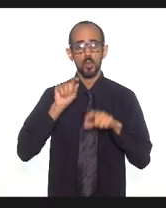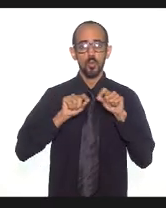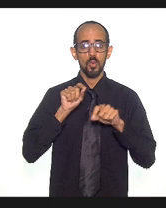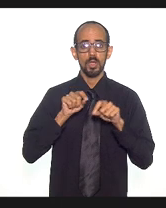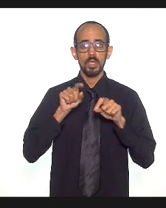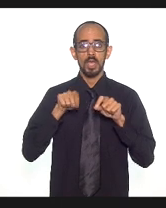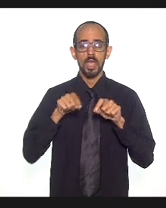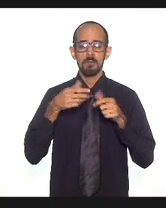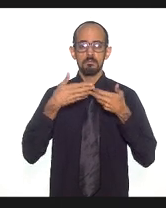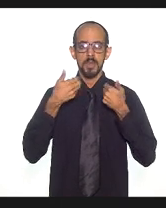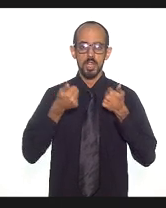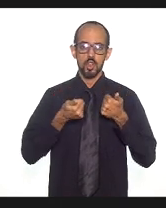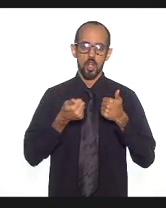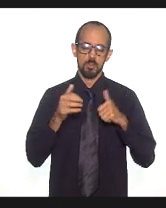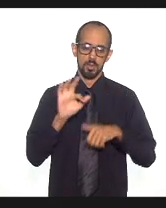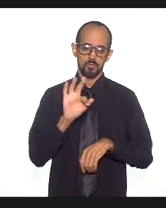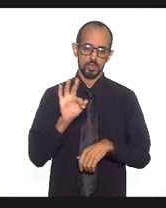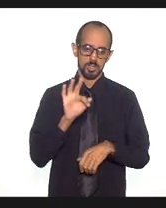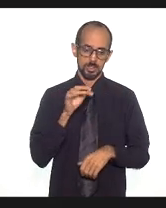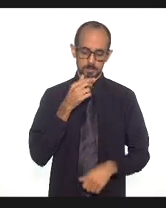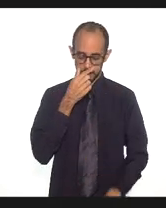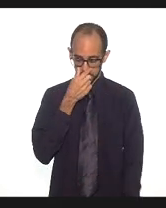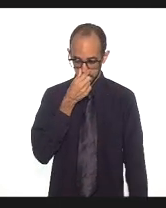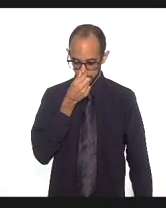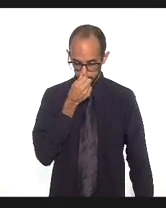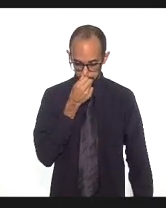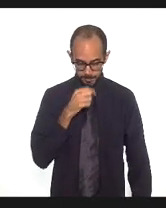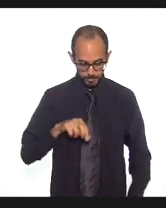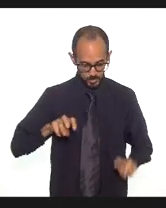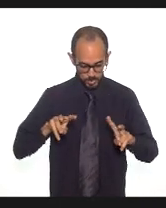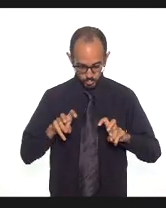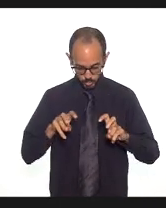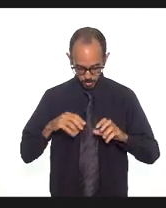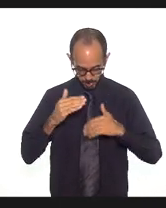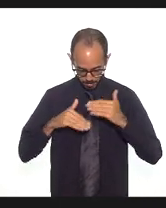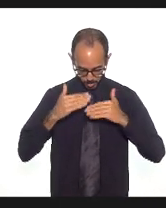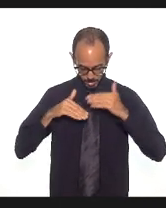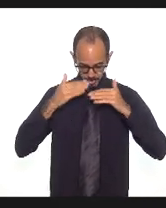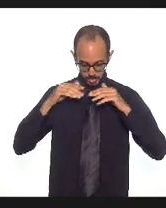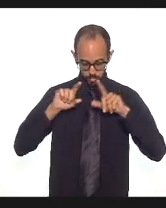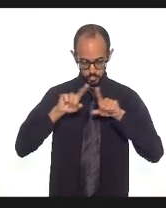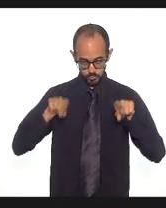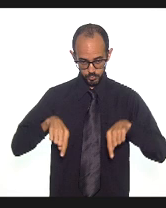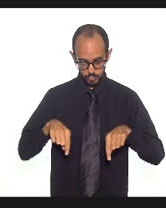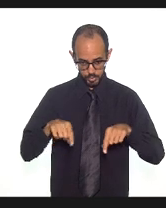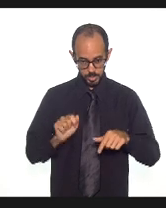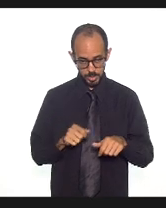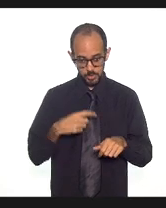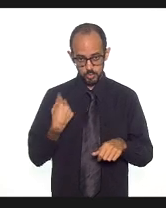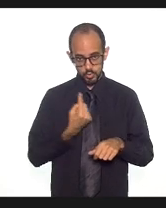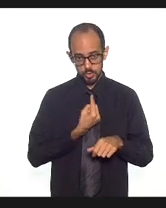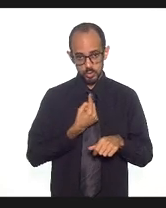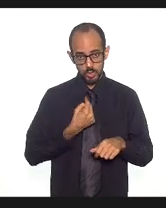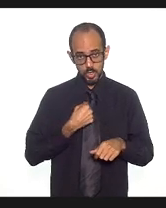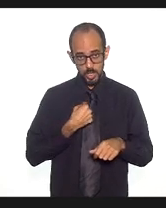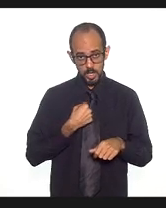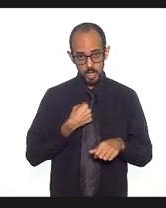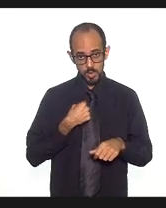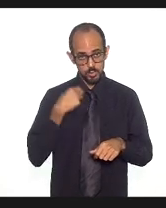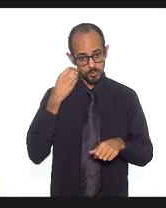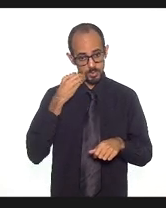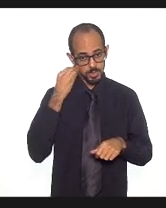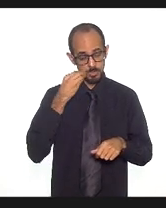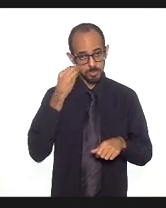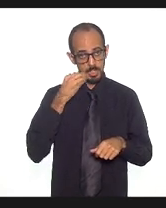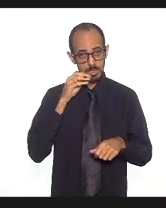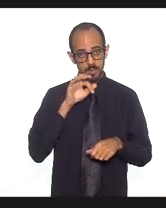para a Fundação. Com relação à progressão dos servidores, deputado, eu tive essa experiência na